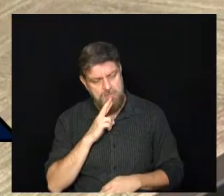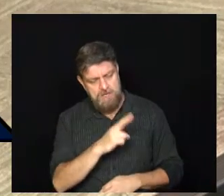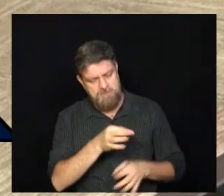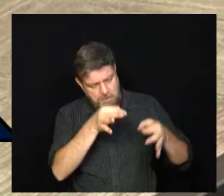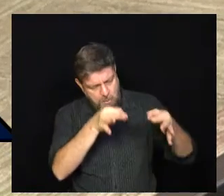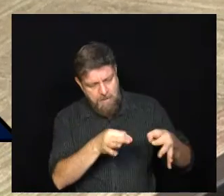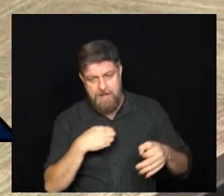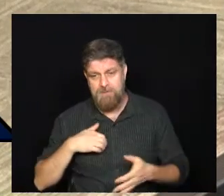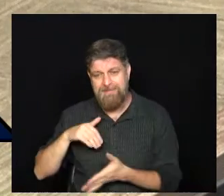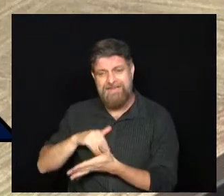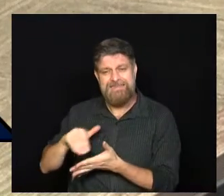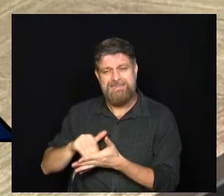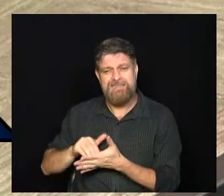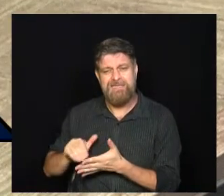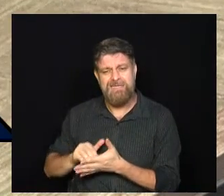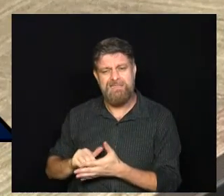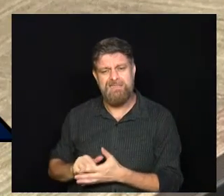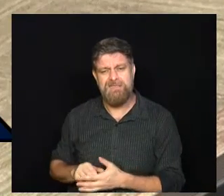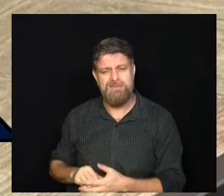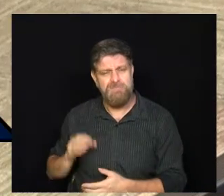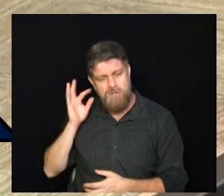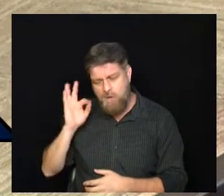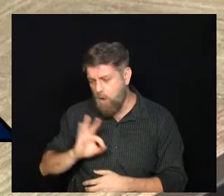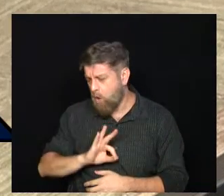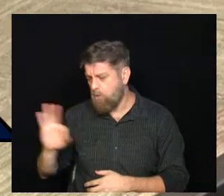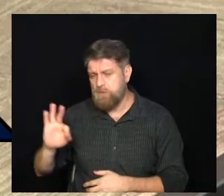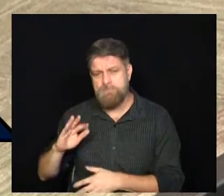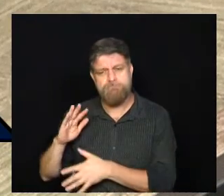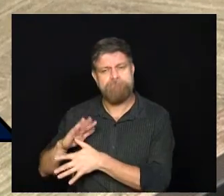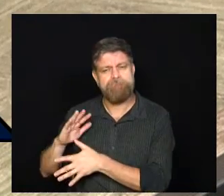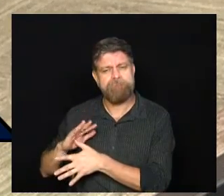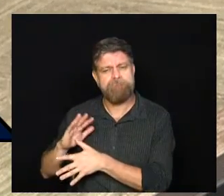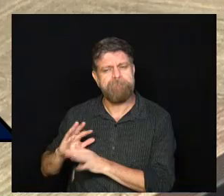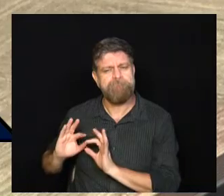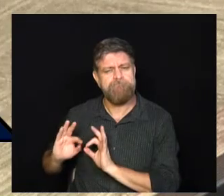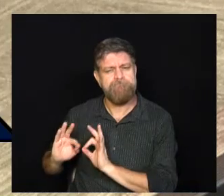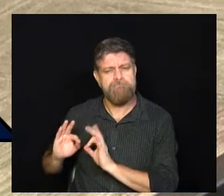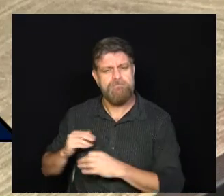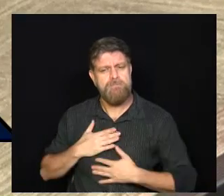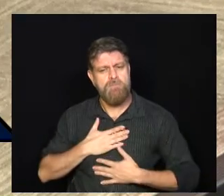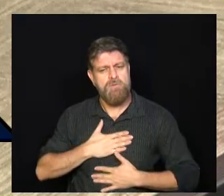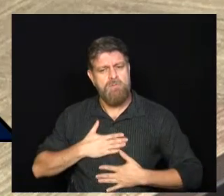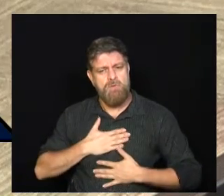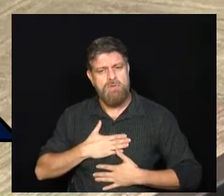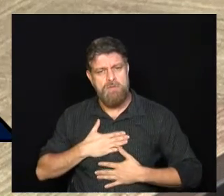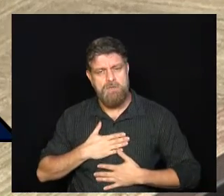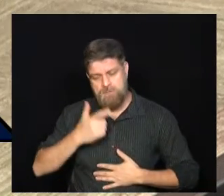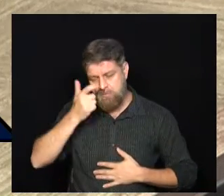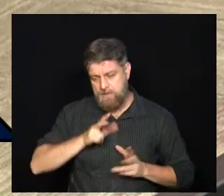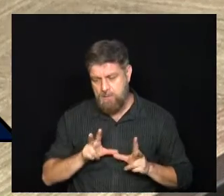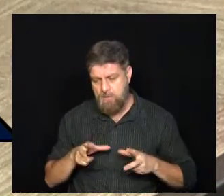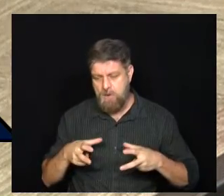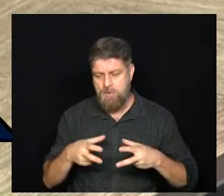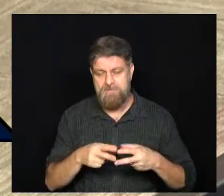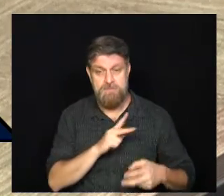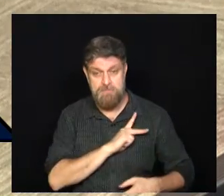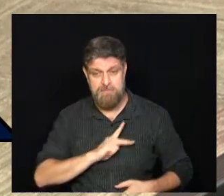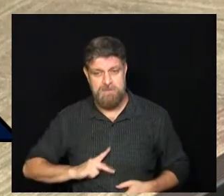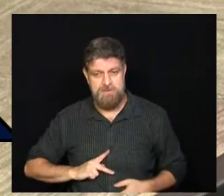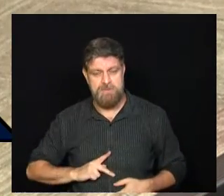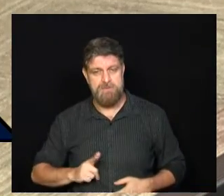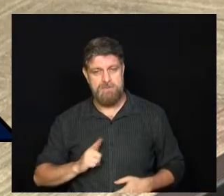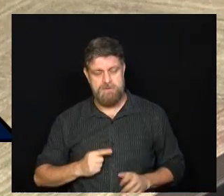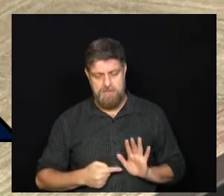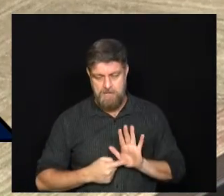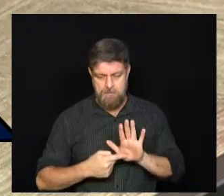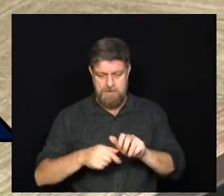secretaria está muito bem, aparentemente está muito bem a nossa secretaria. Eu fico muito honrado de participar, de ser o presidente dessa comissão e poder trazer uma